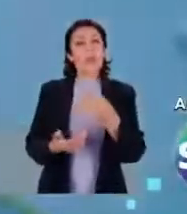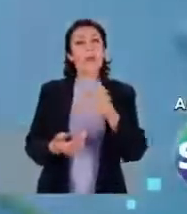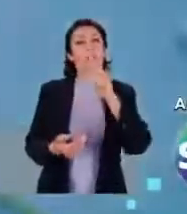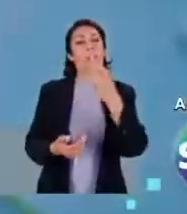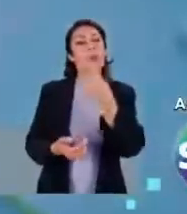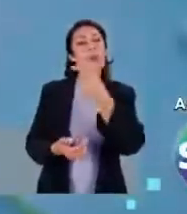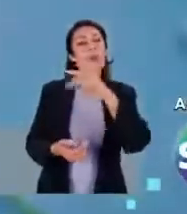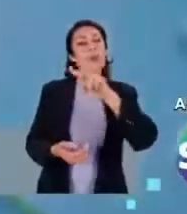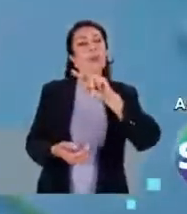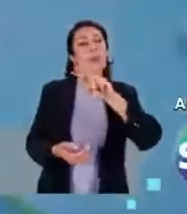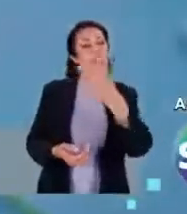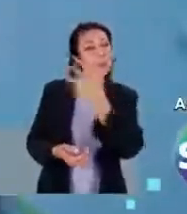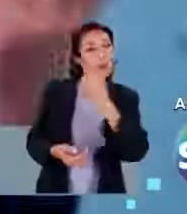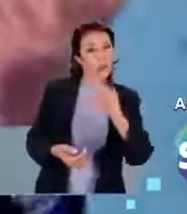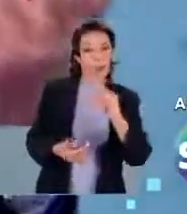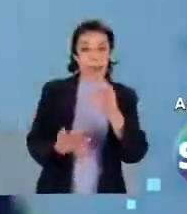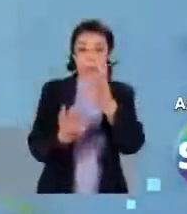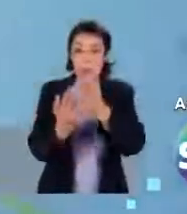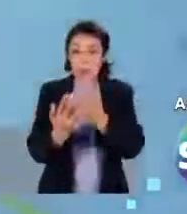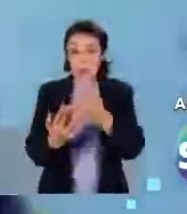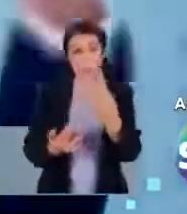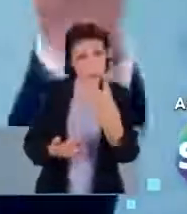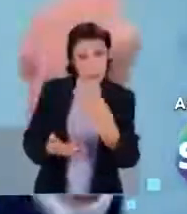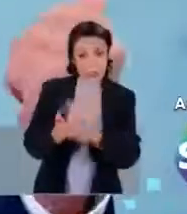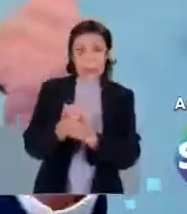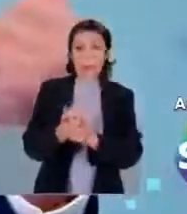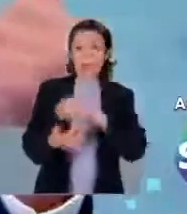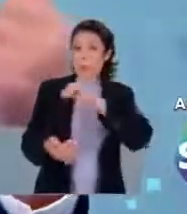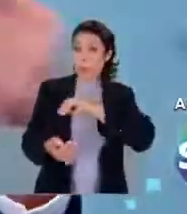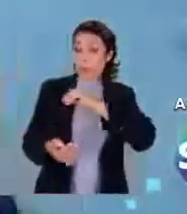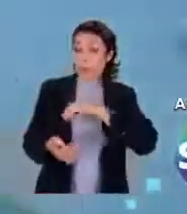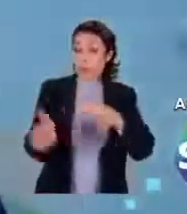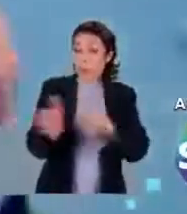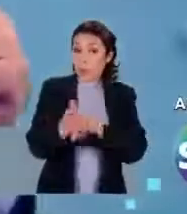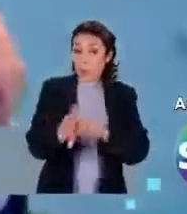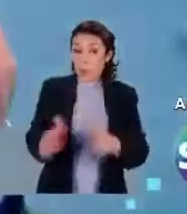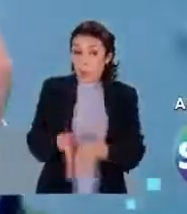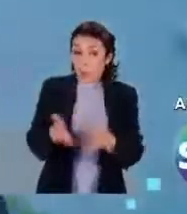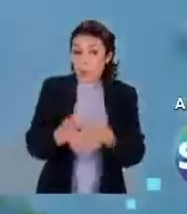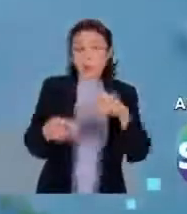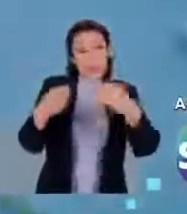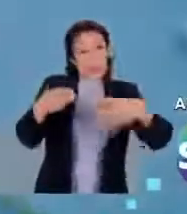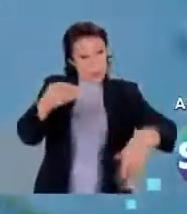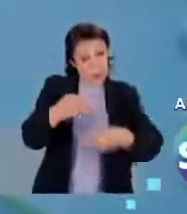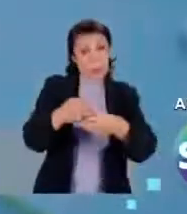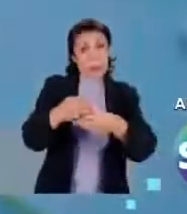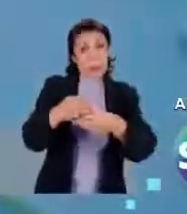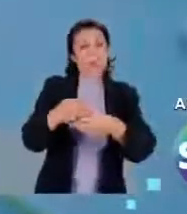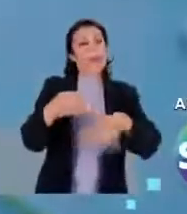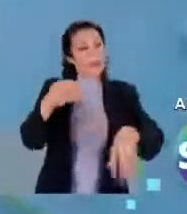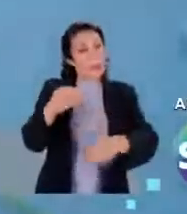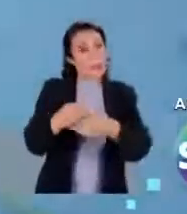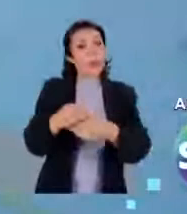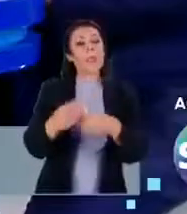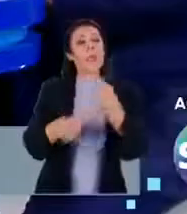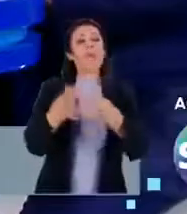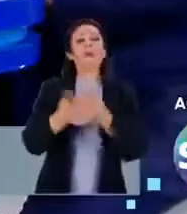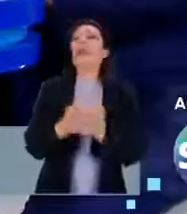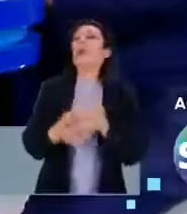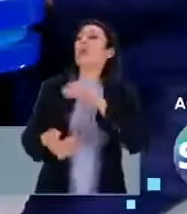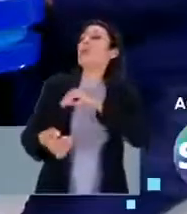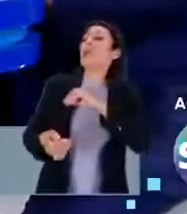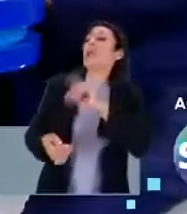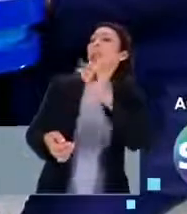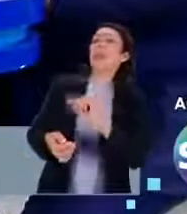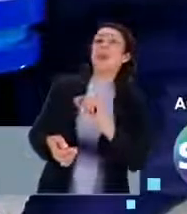dá 400 para 572 que é a renda mínima da pobreza eu preciso completar então eu vou completar essa renda a sua renda